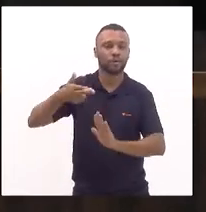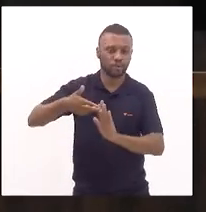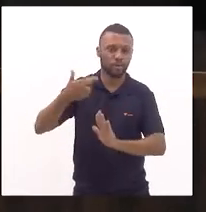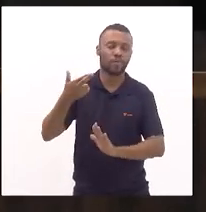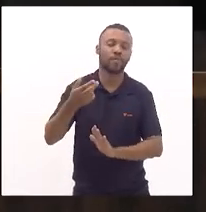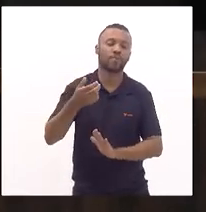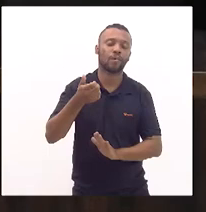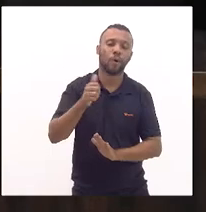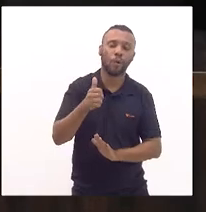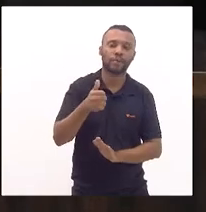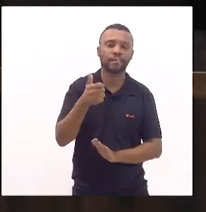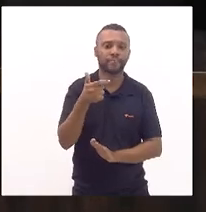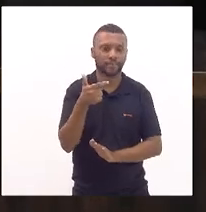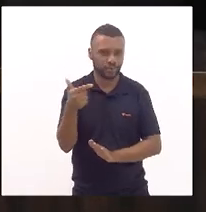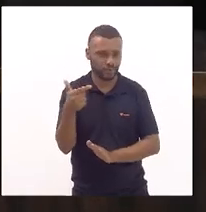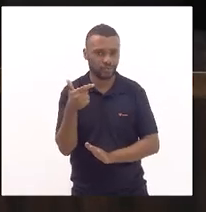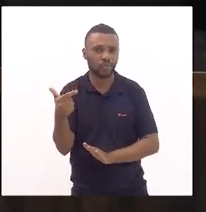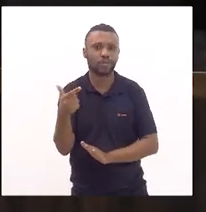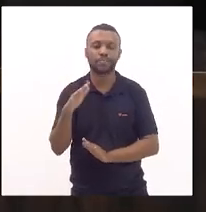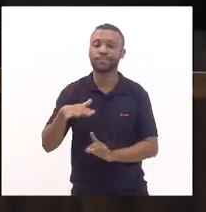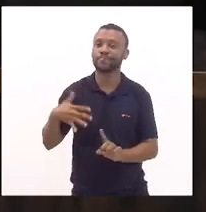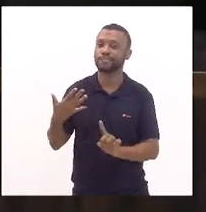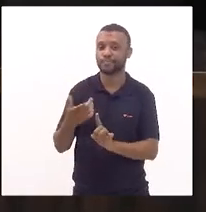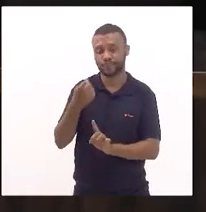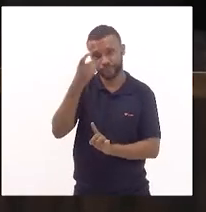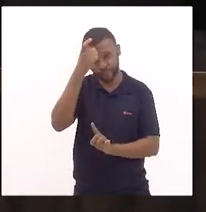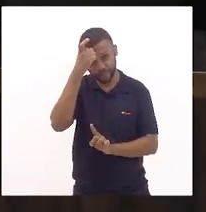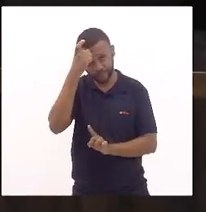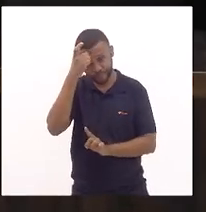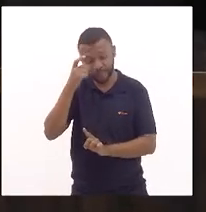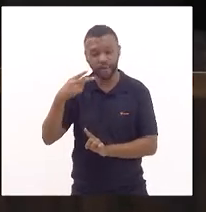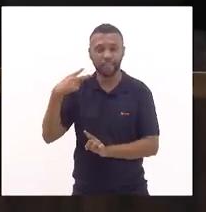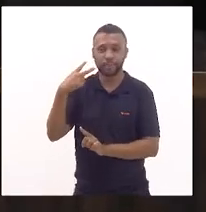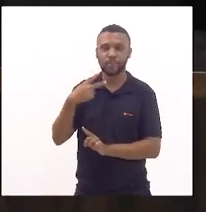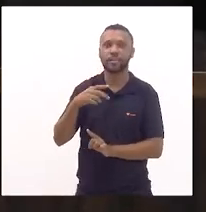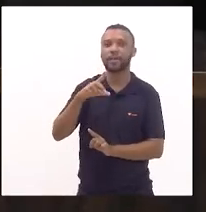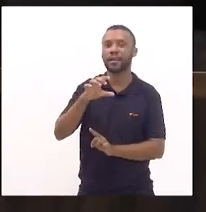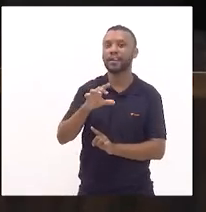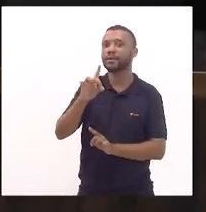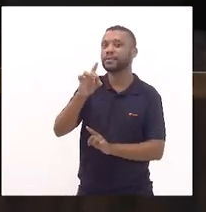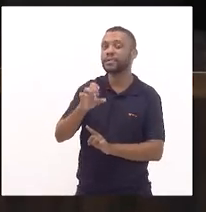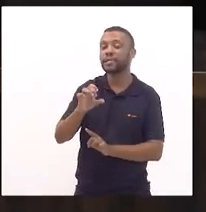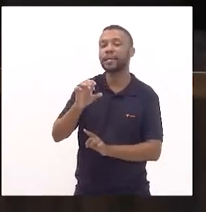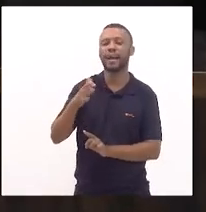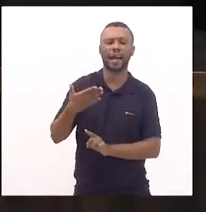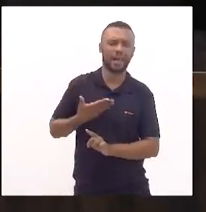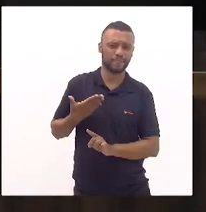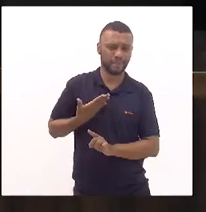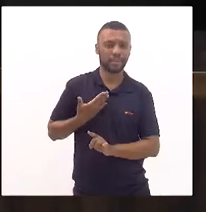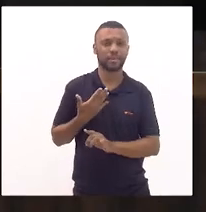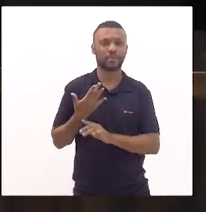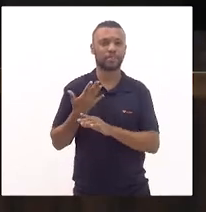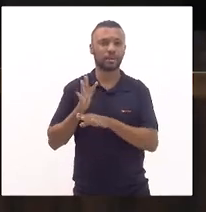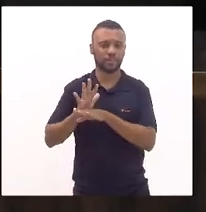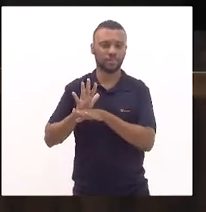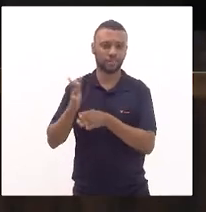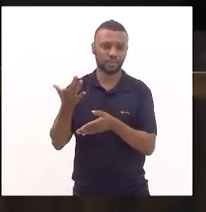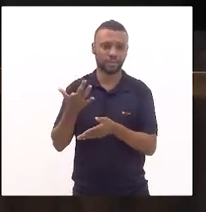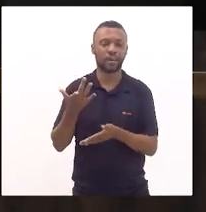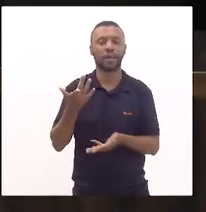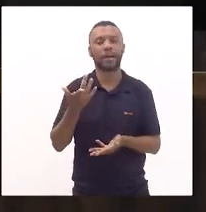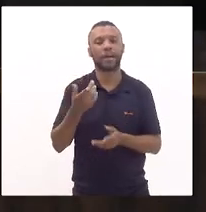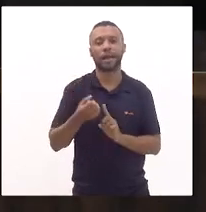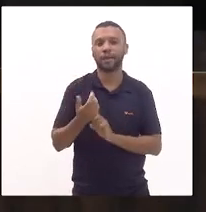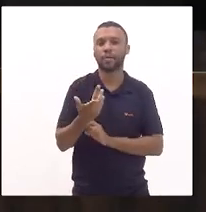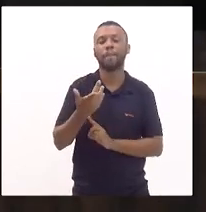1222, que concede o prêmio Dandara à vereadora Leide Amiga de Caxias. Relator, Márcio Canella, favorável. Projeto